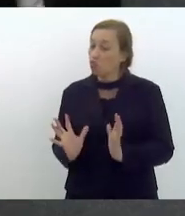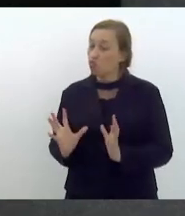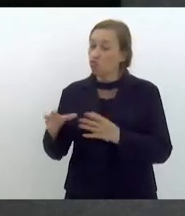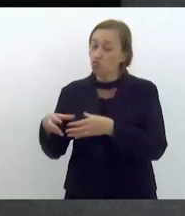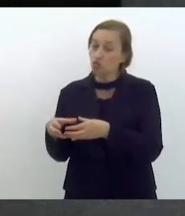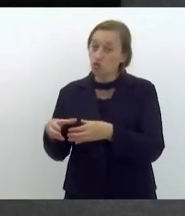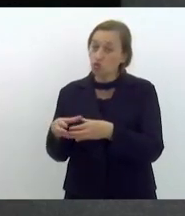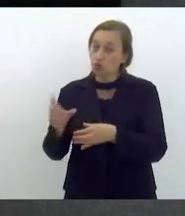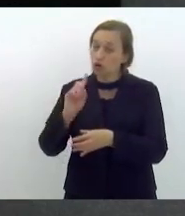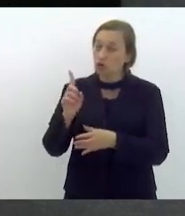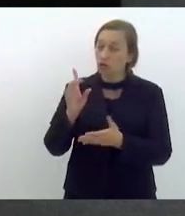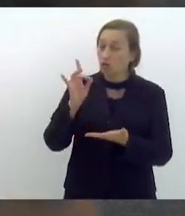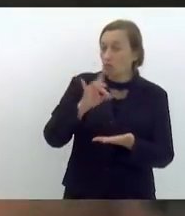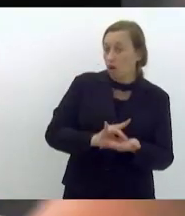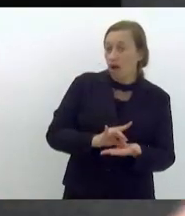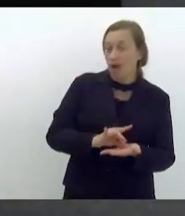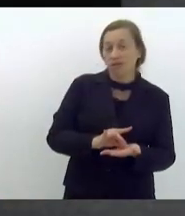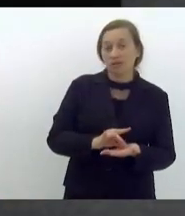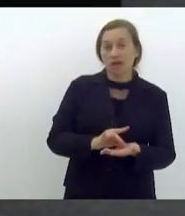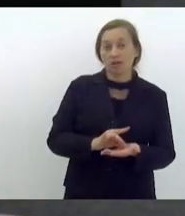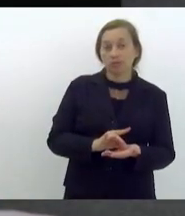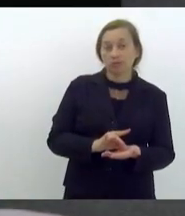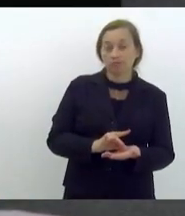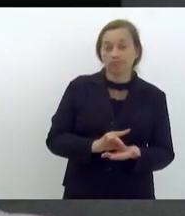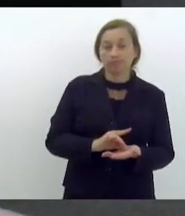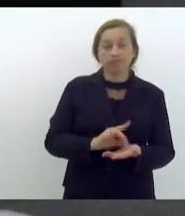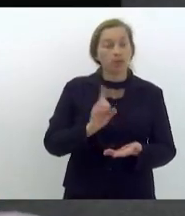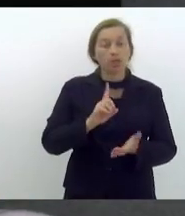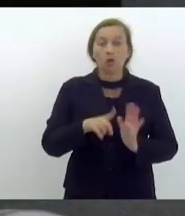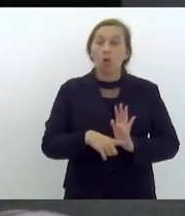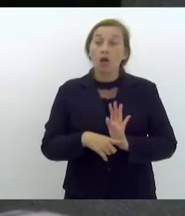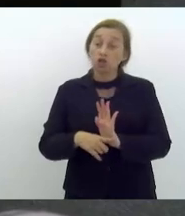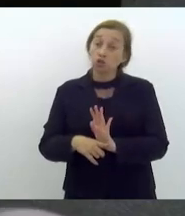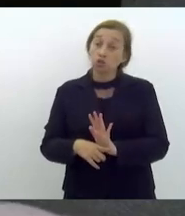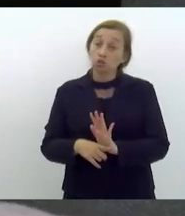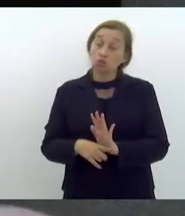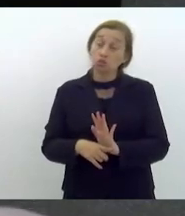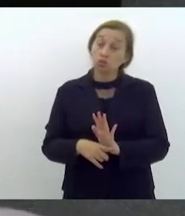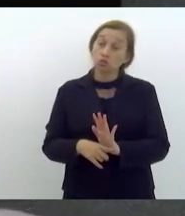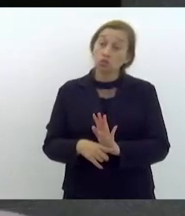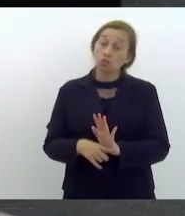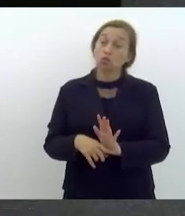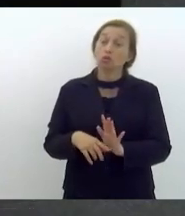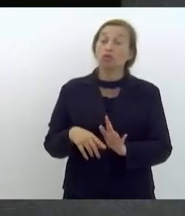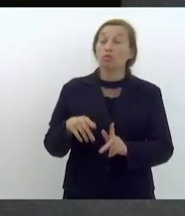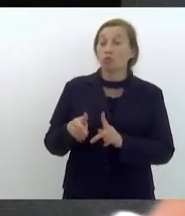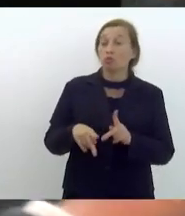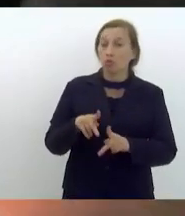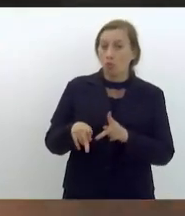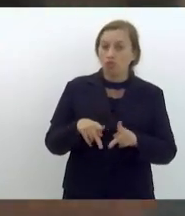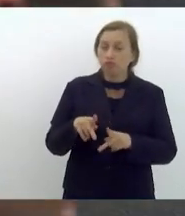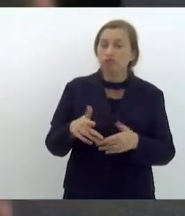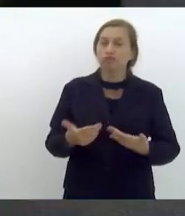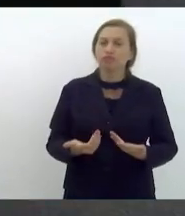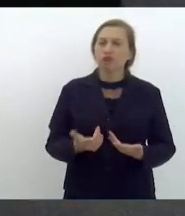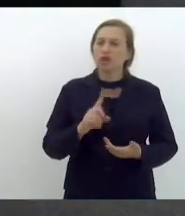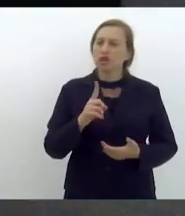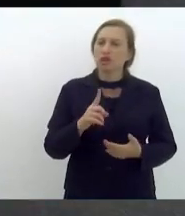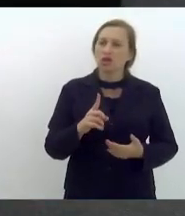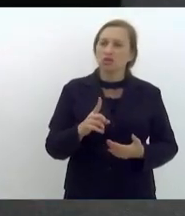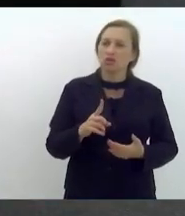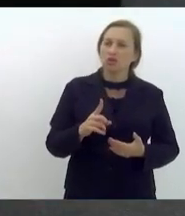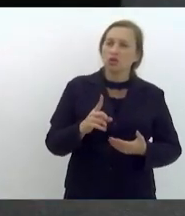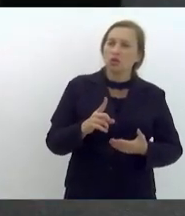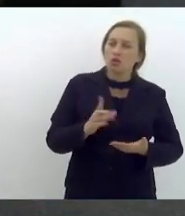não correspondem com a realidade que não trazem nenhum benefício para aquele incentivo que foi dado que não precisou o aumento